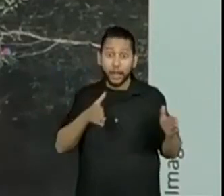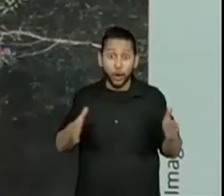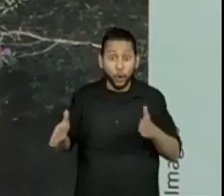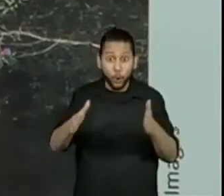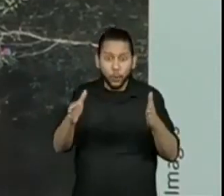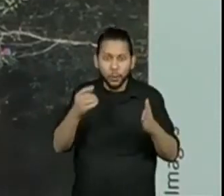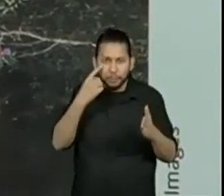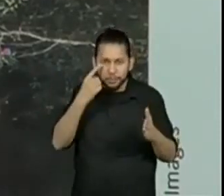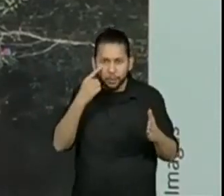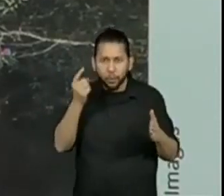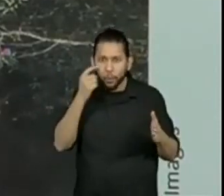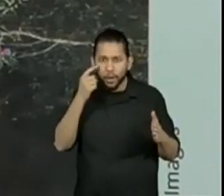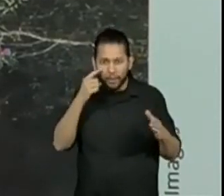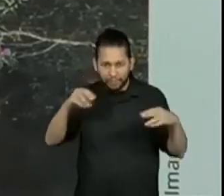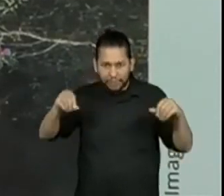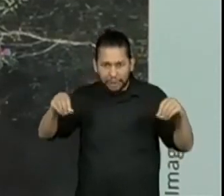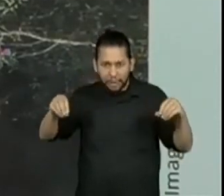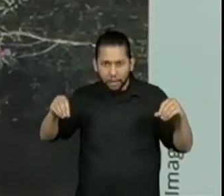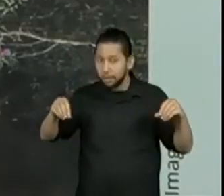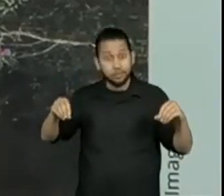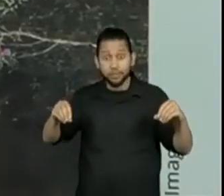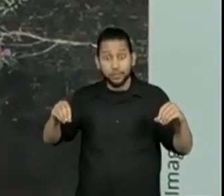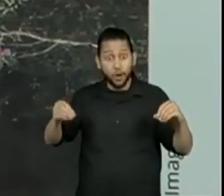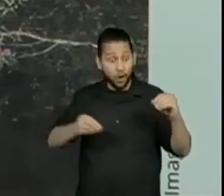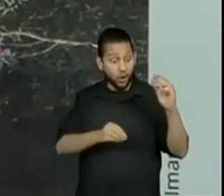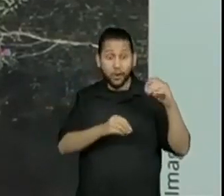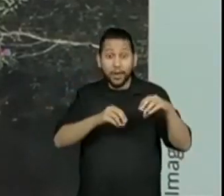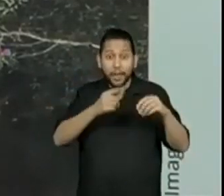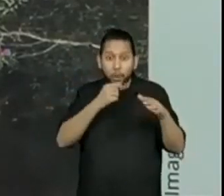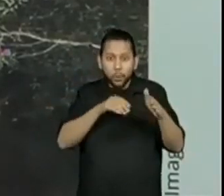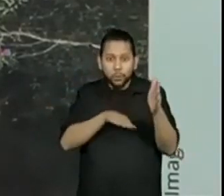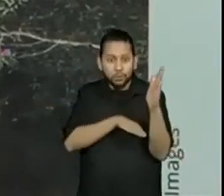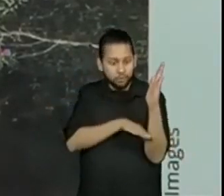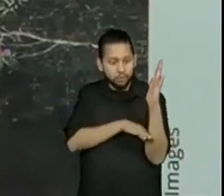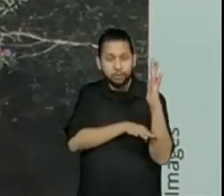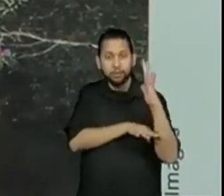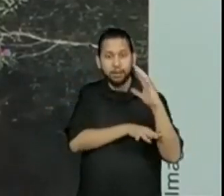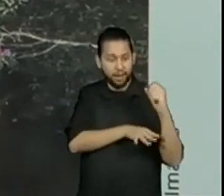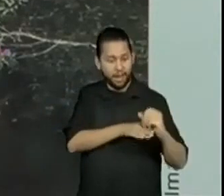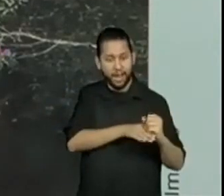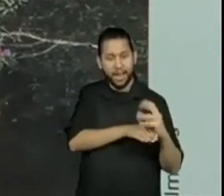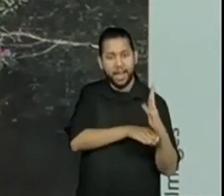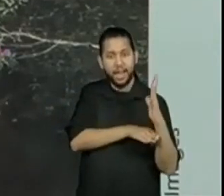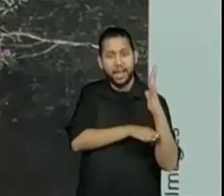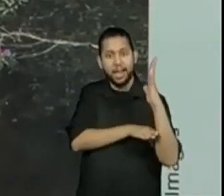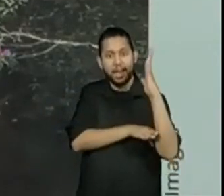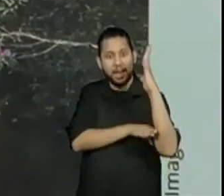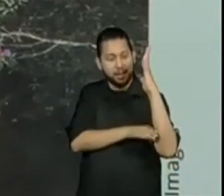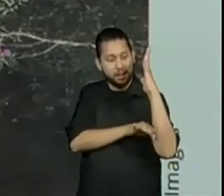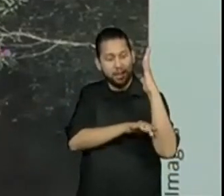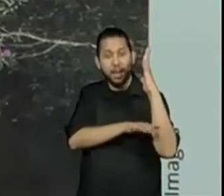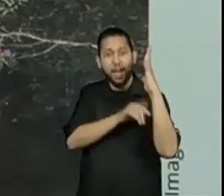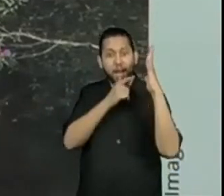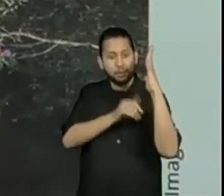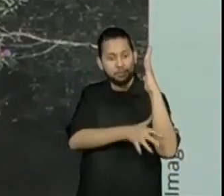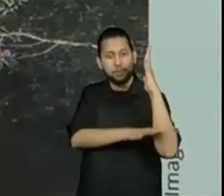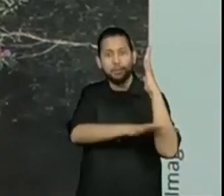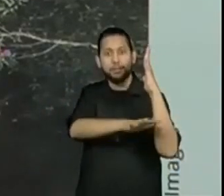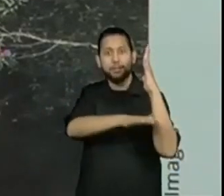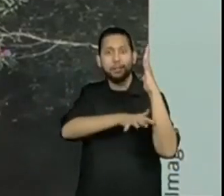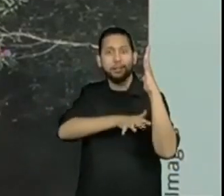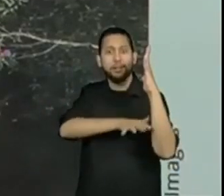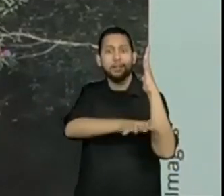perceba toda a mata nos arredores, nas margens, nas bordas, não